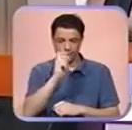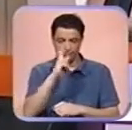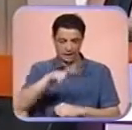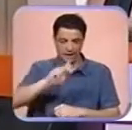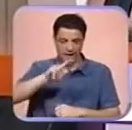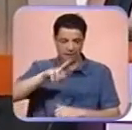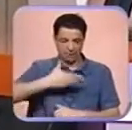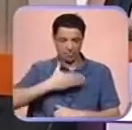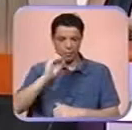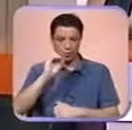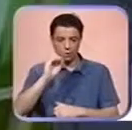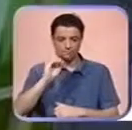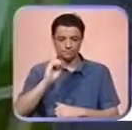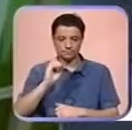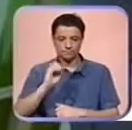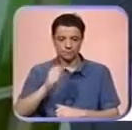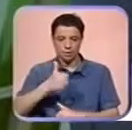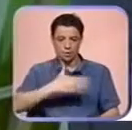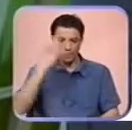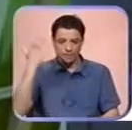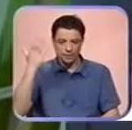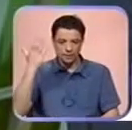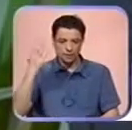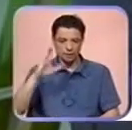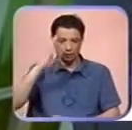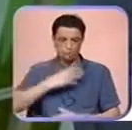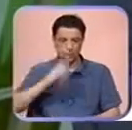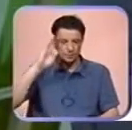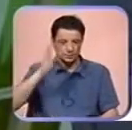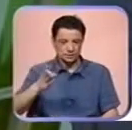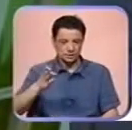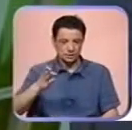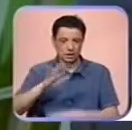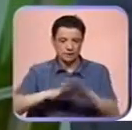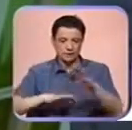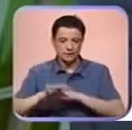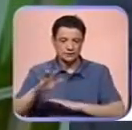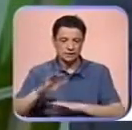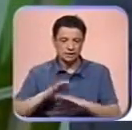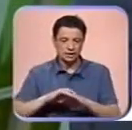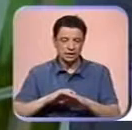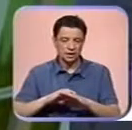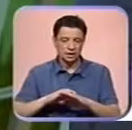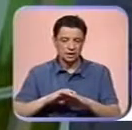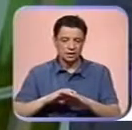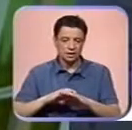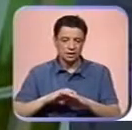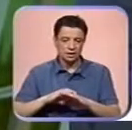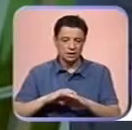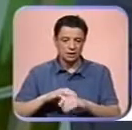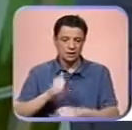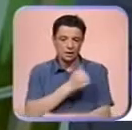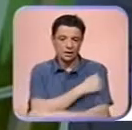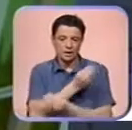Fernando Carvalho, exato. Bom dia, senhor. Muito bom dia. Gostava de saber o que fazer perante uma suspeita de criança